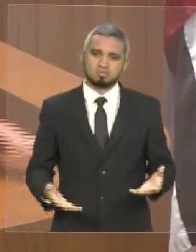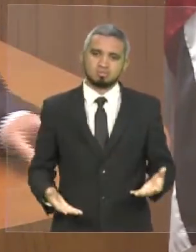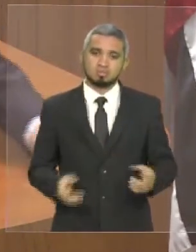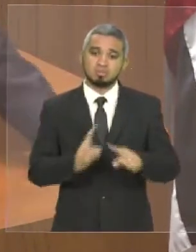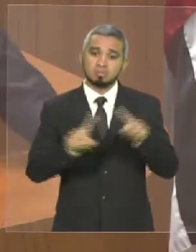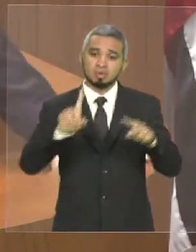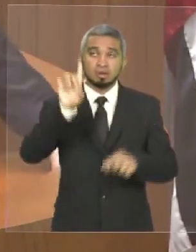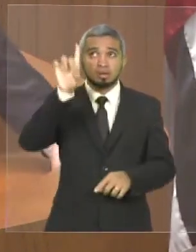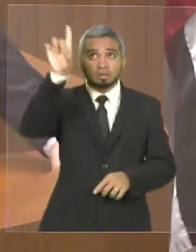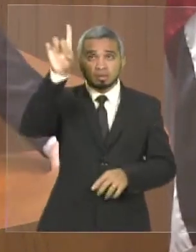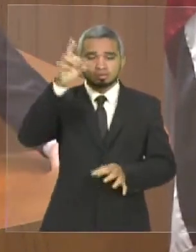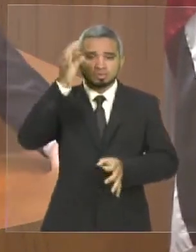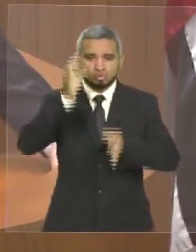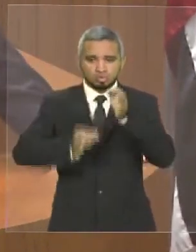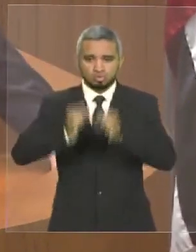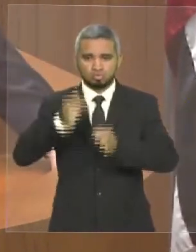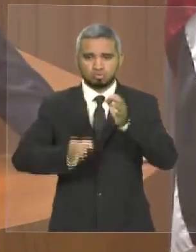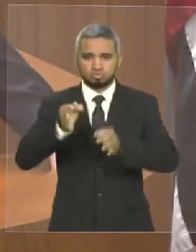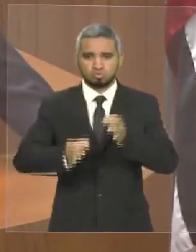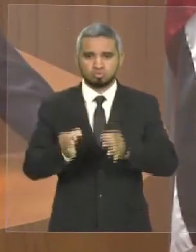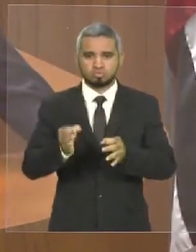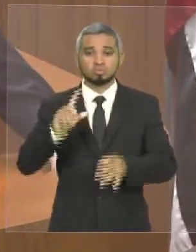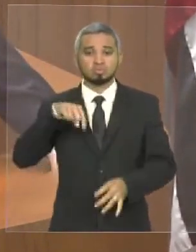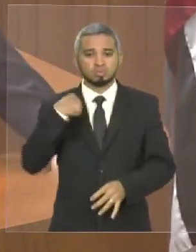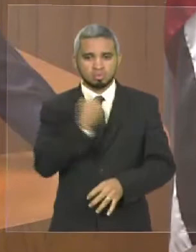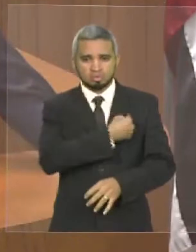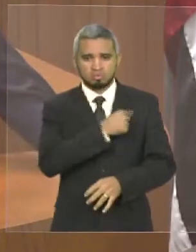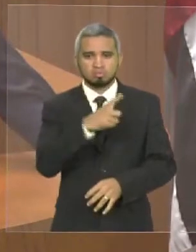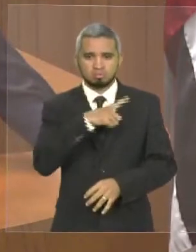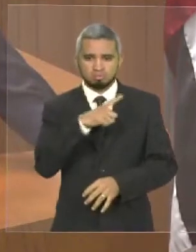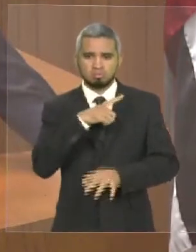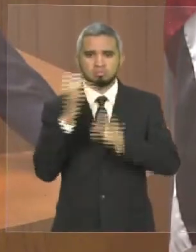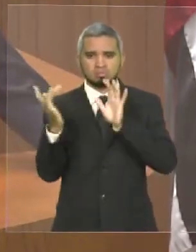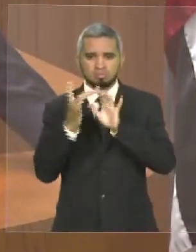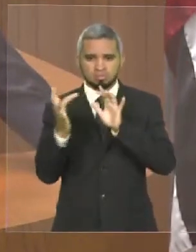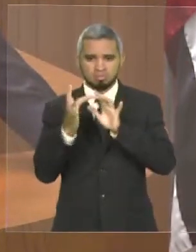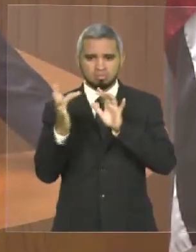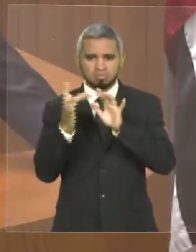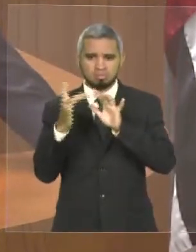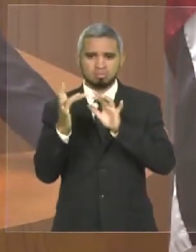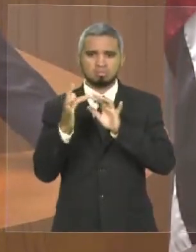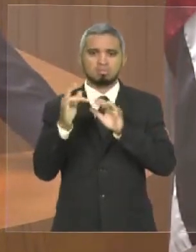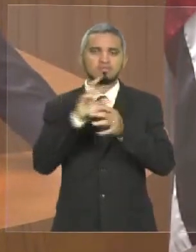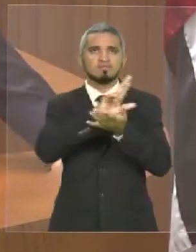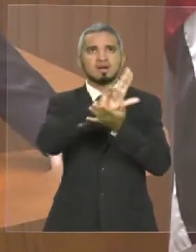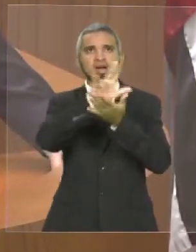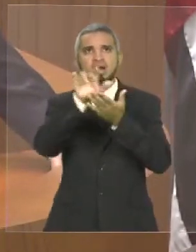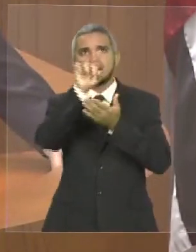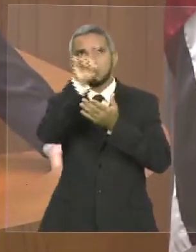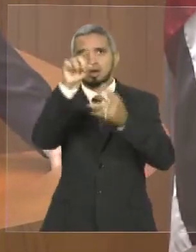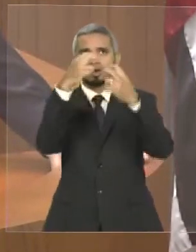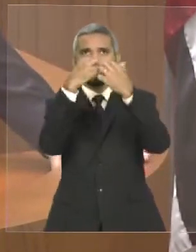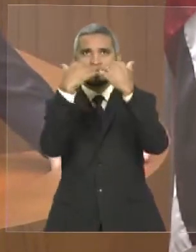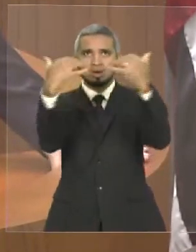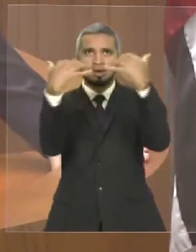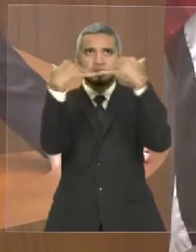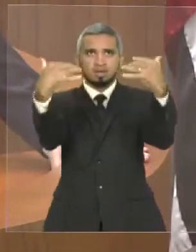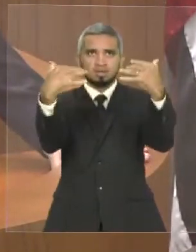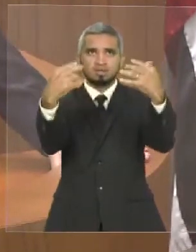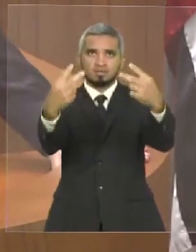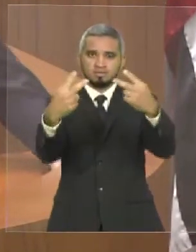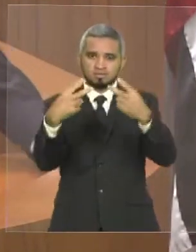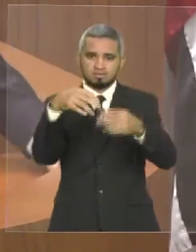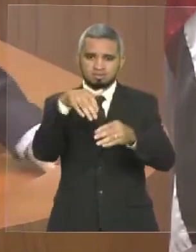é tão justo que nós temos já vários educadores que estão na galeria desta casa para acompanhar essa